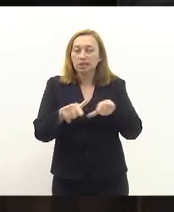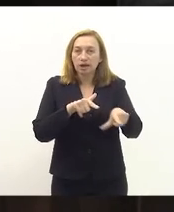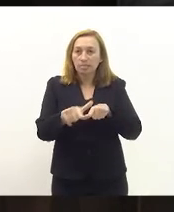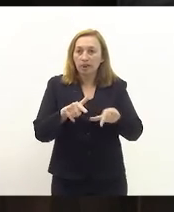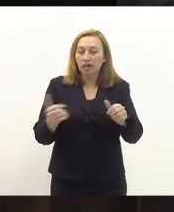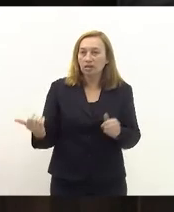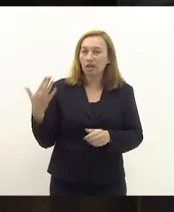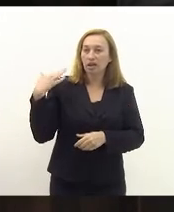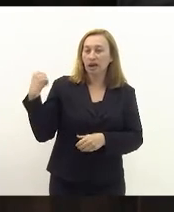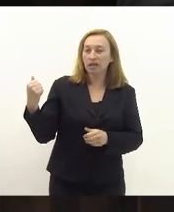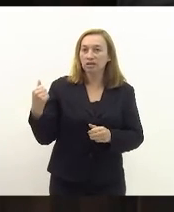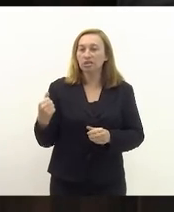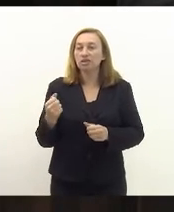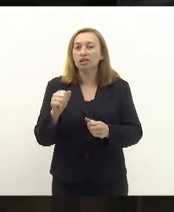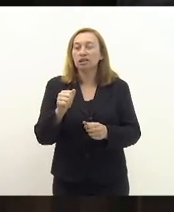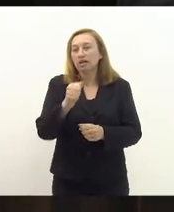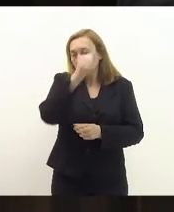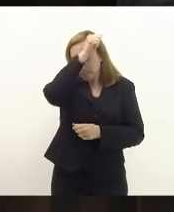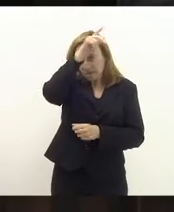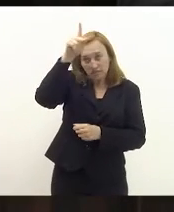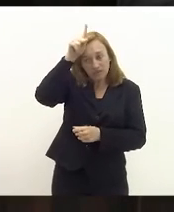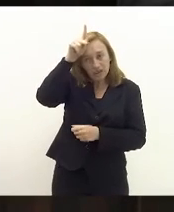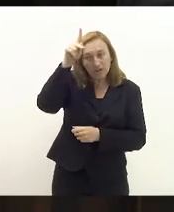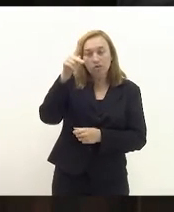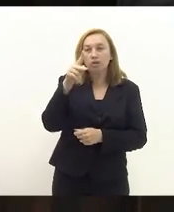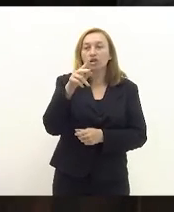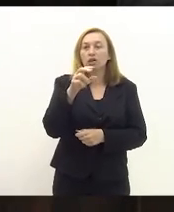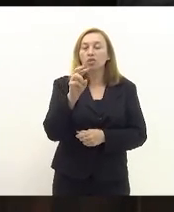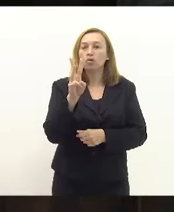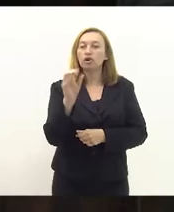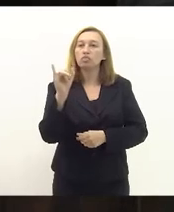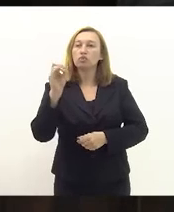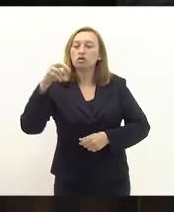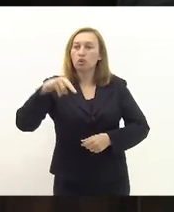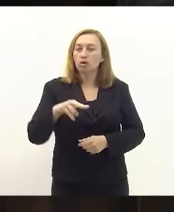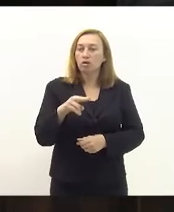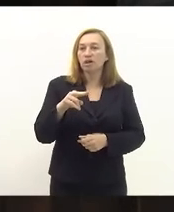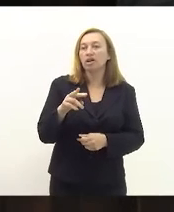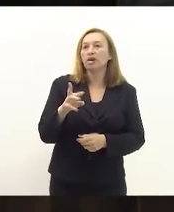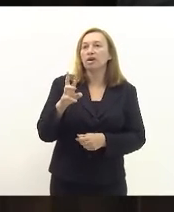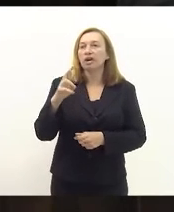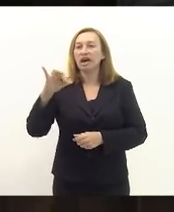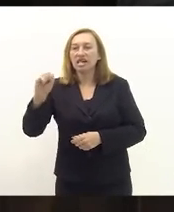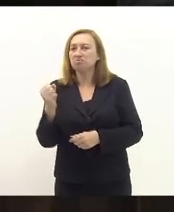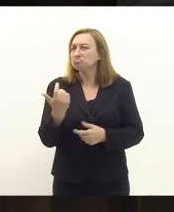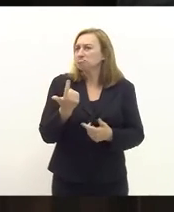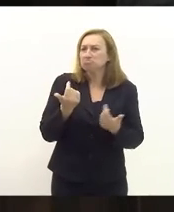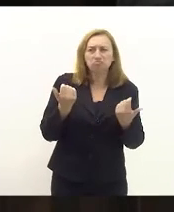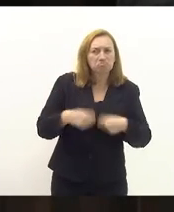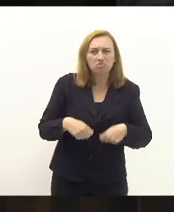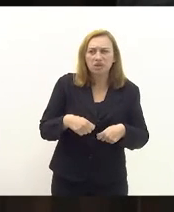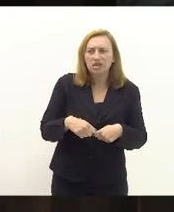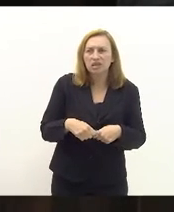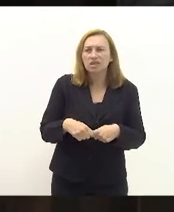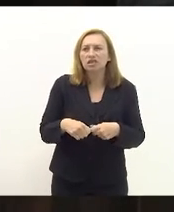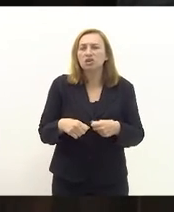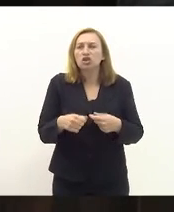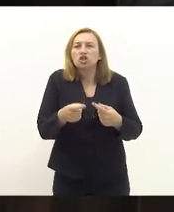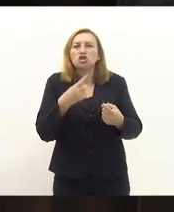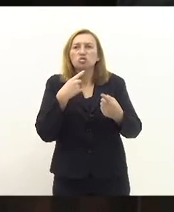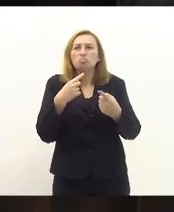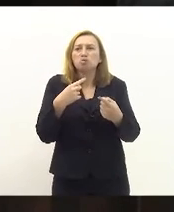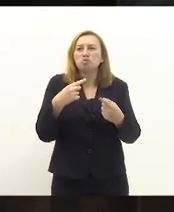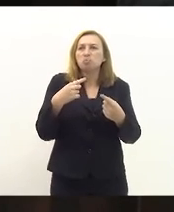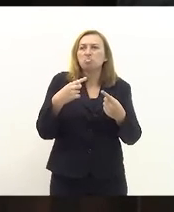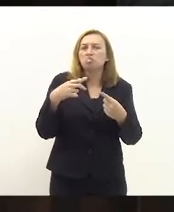ao lado desse grande Prefeito que eu Wilson Reis que eu costumo dizer que nós não precisamos de políticos